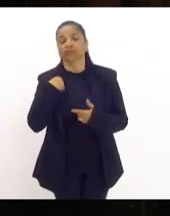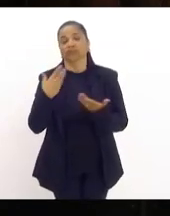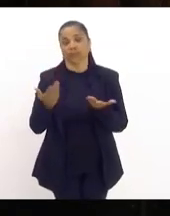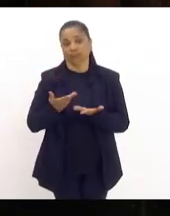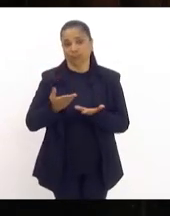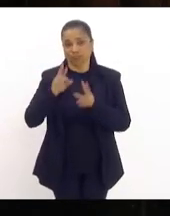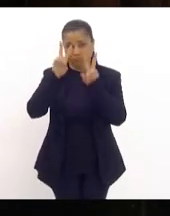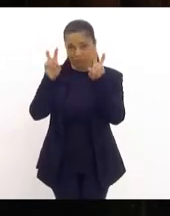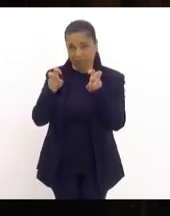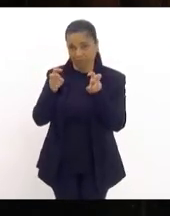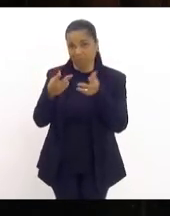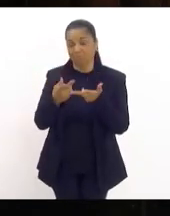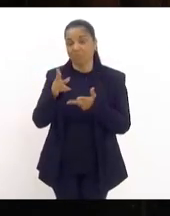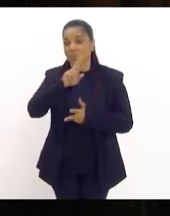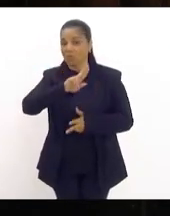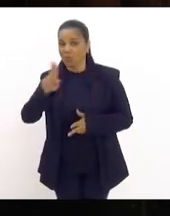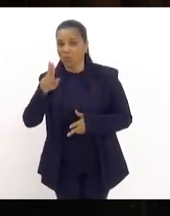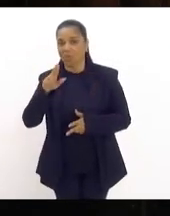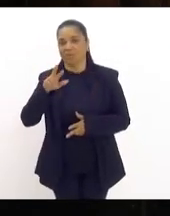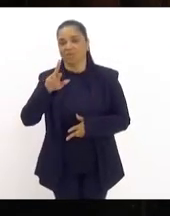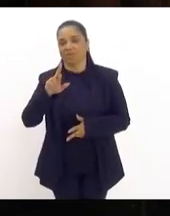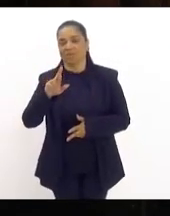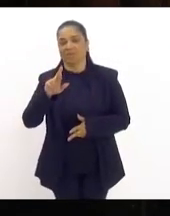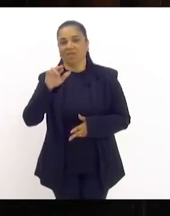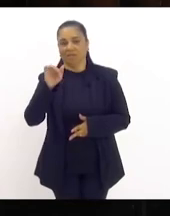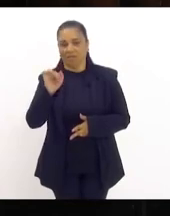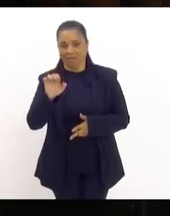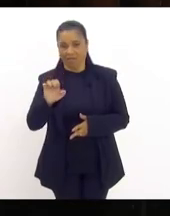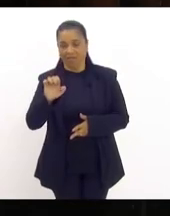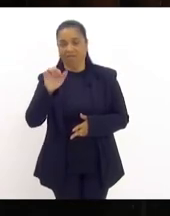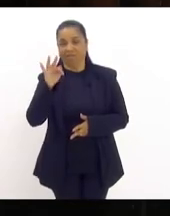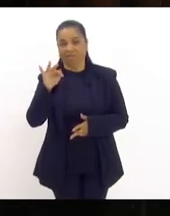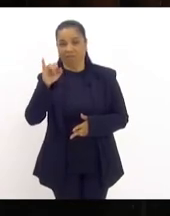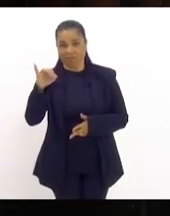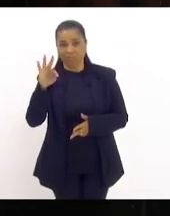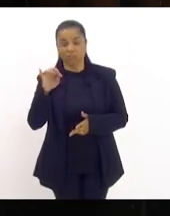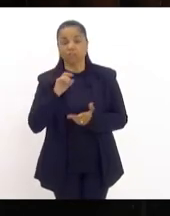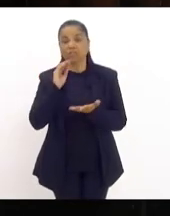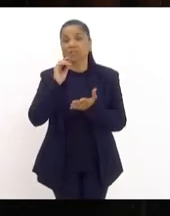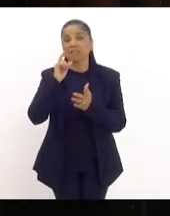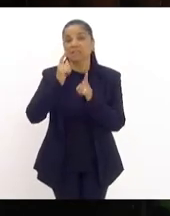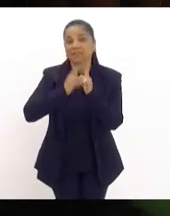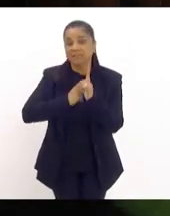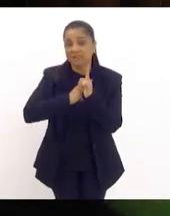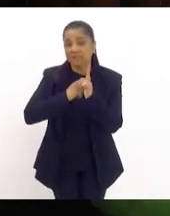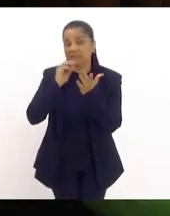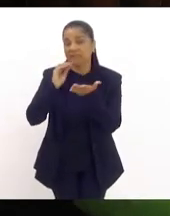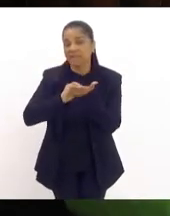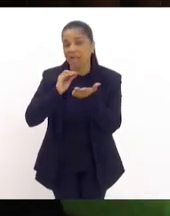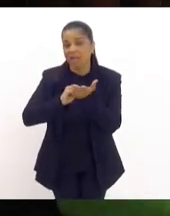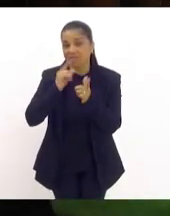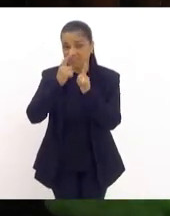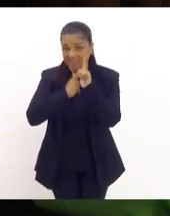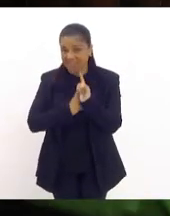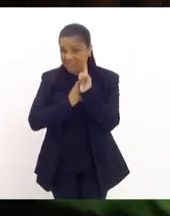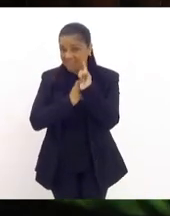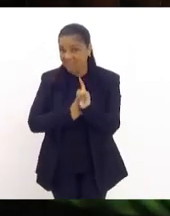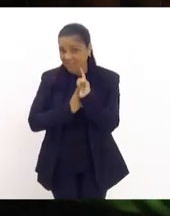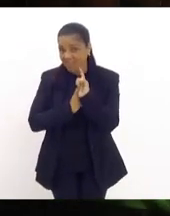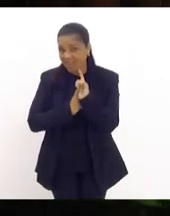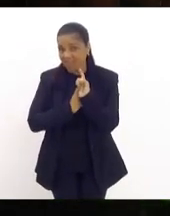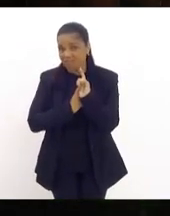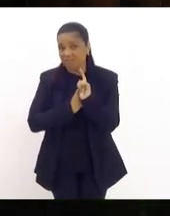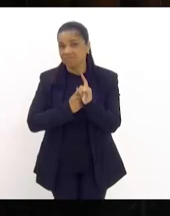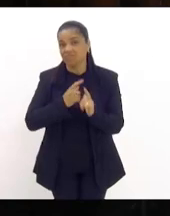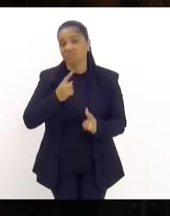na dívida ativa, a bagatela de 6,2 bilhões de